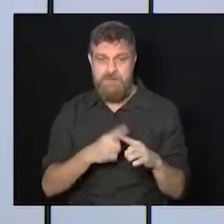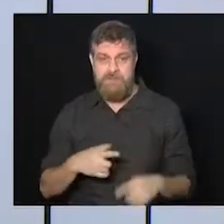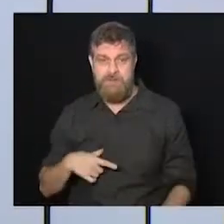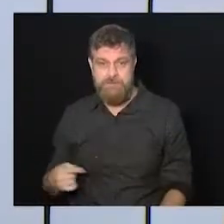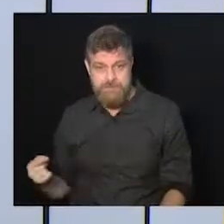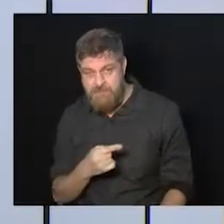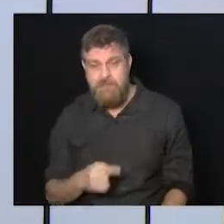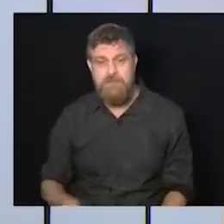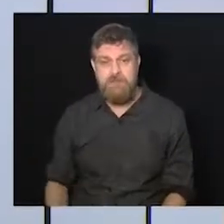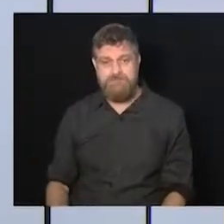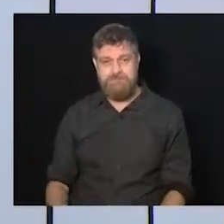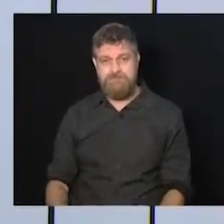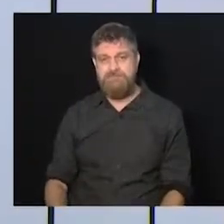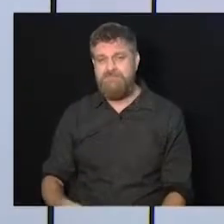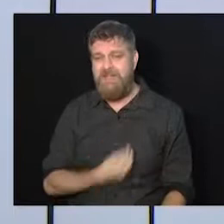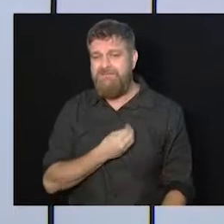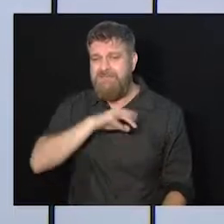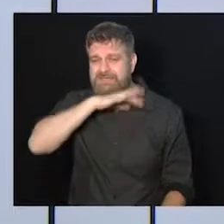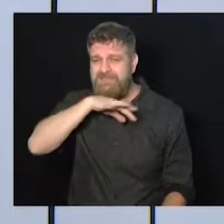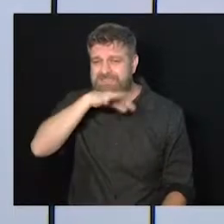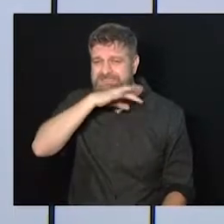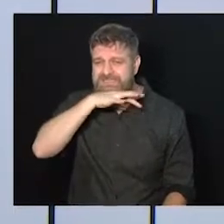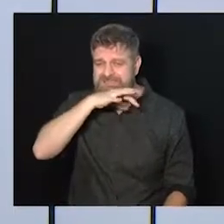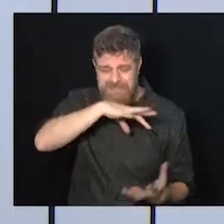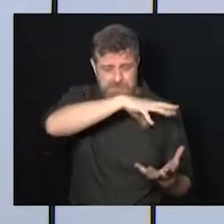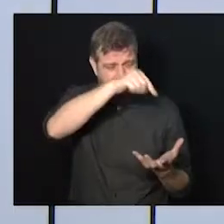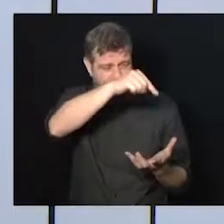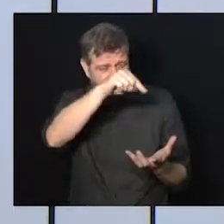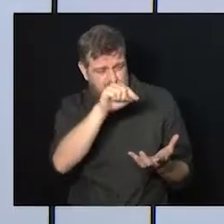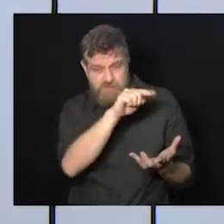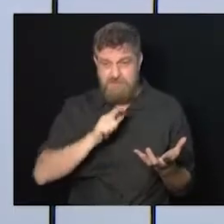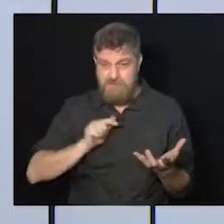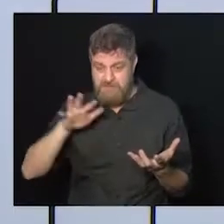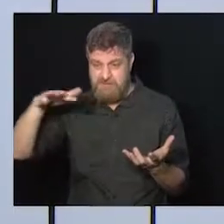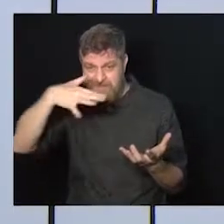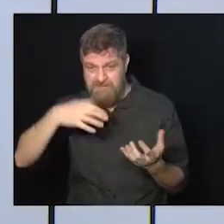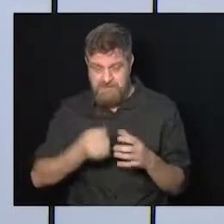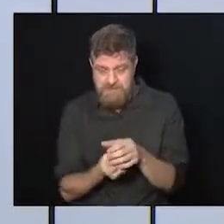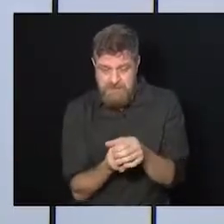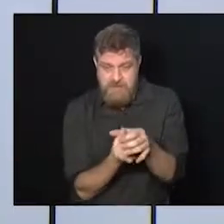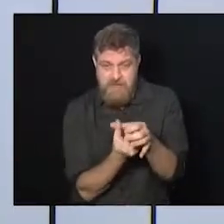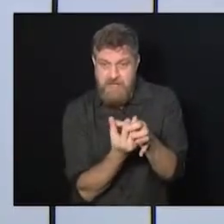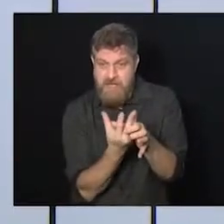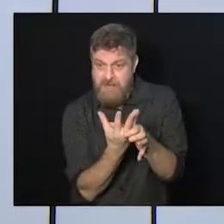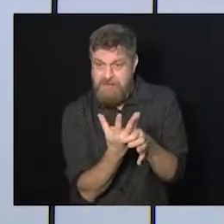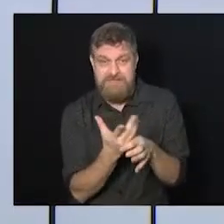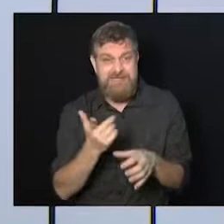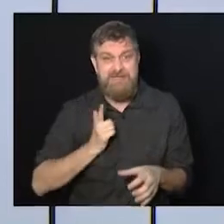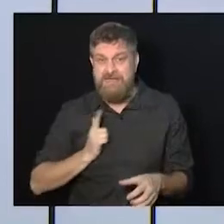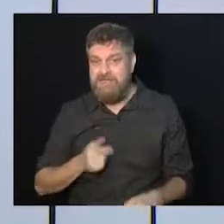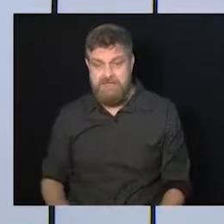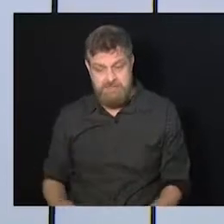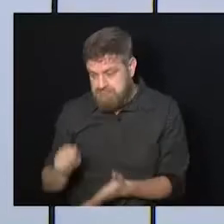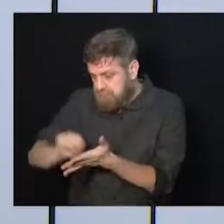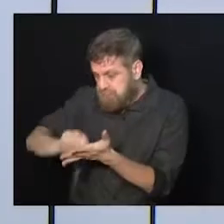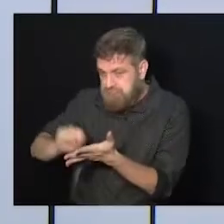de ser um patrimônio de biodiversidade mundial, em função de todas as espécies de plantas que nós temos lá, muitas que nem foram descritas